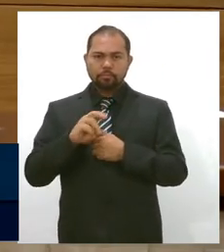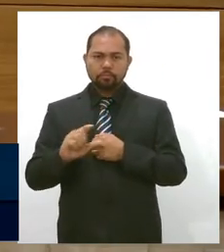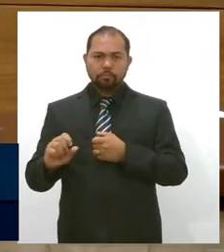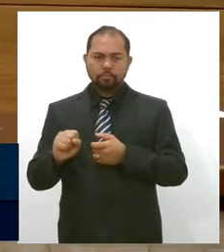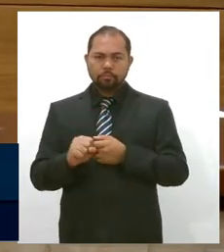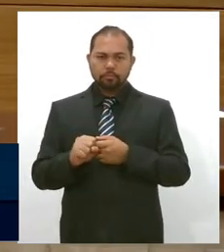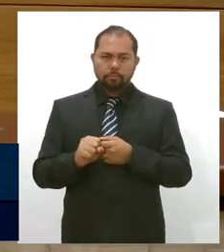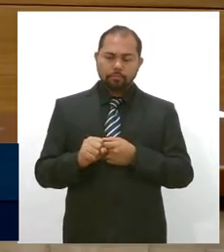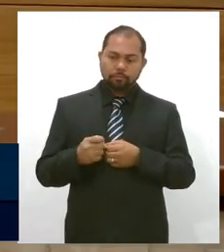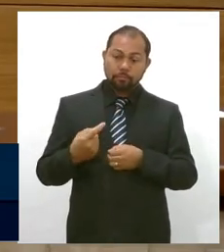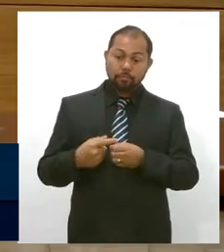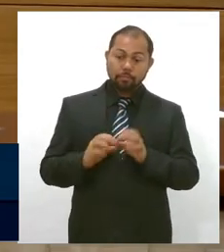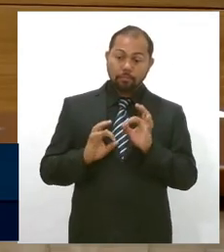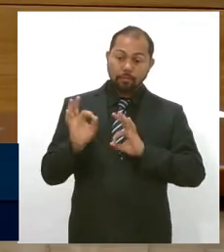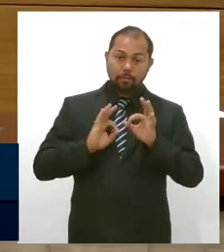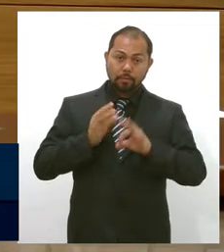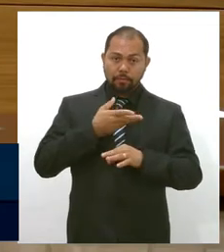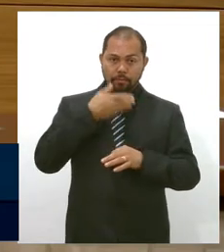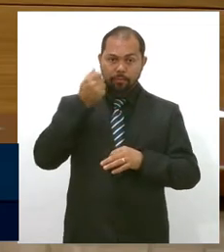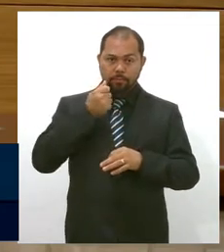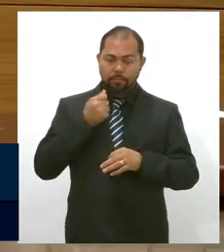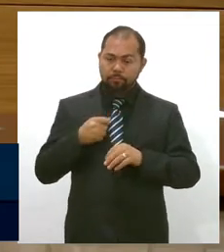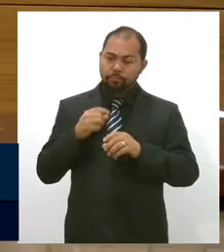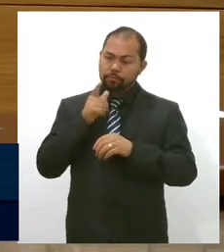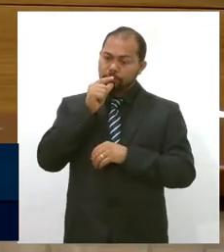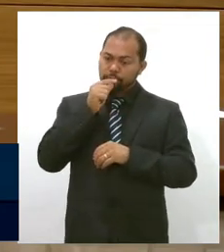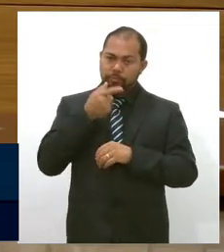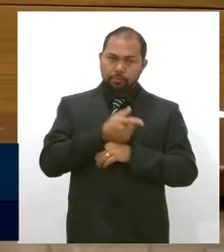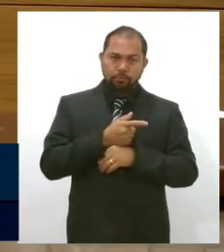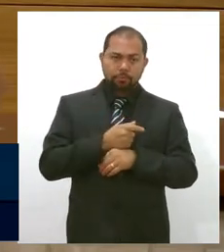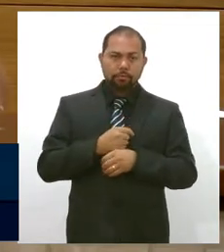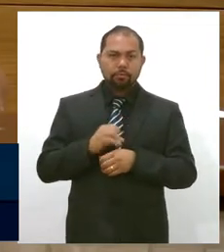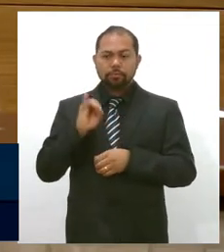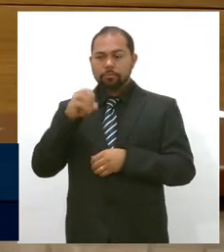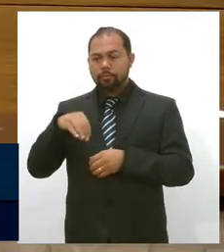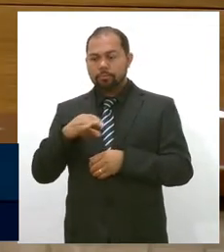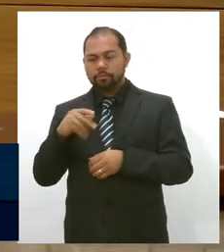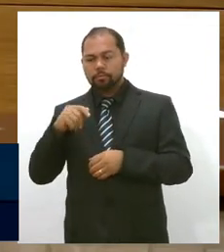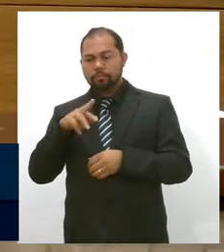da qualidade do fornecimento de água no conjunto INCRA, situado no município de Rosário do Catete.